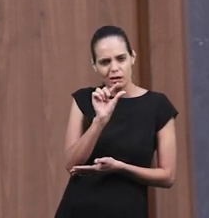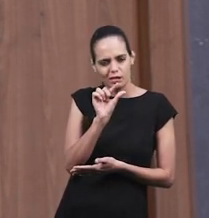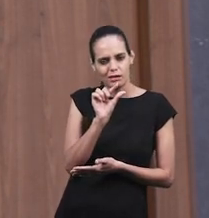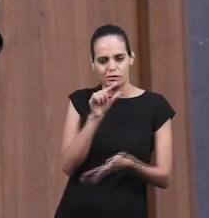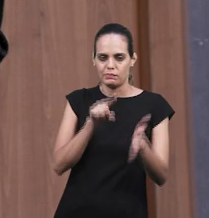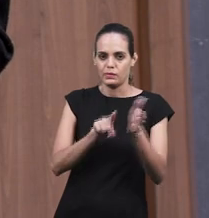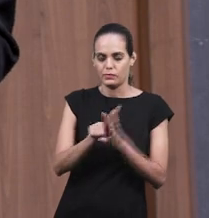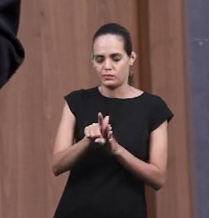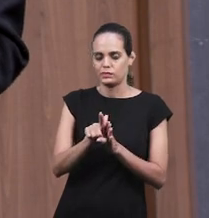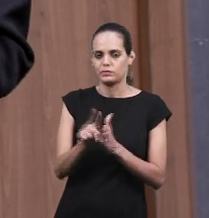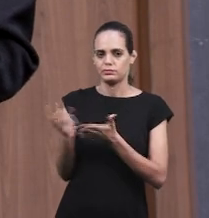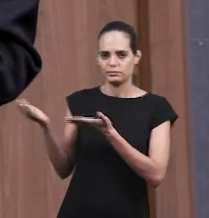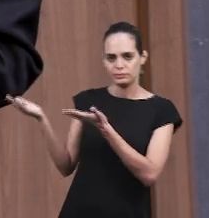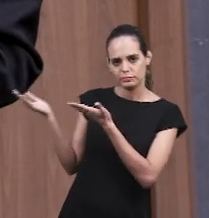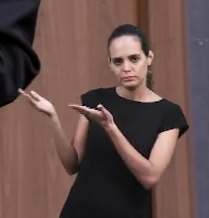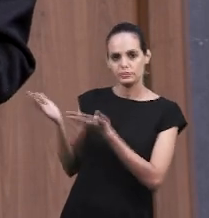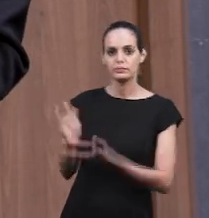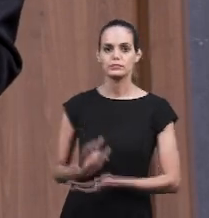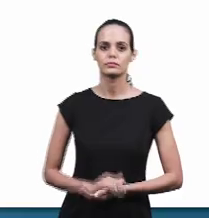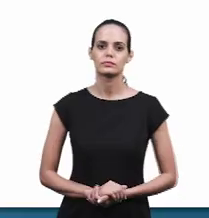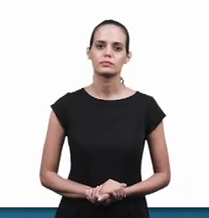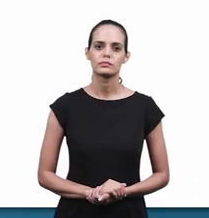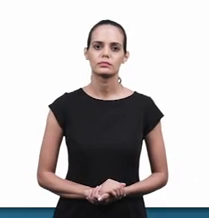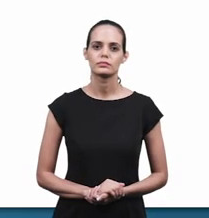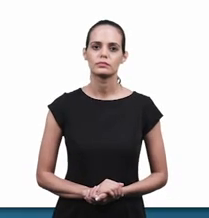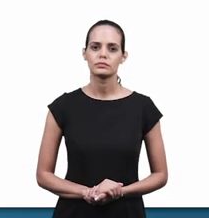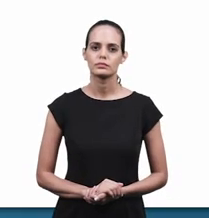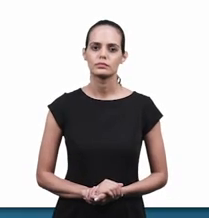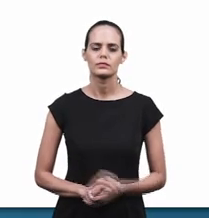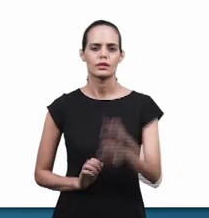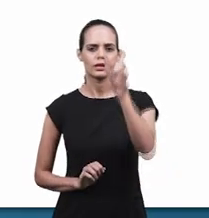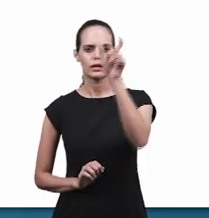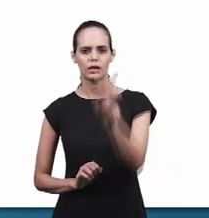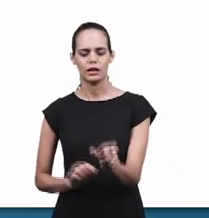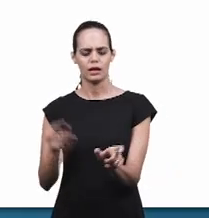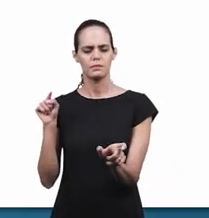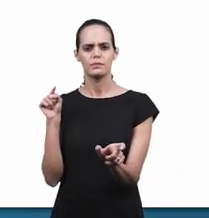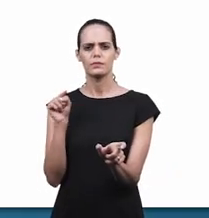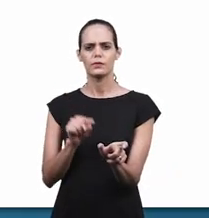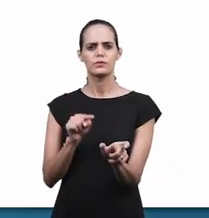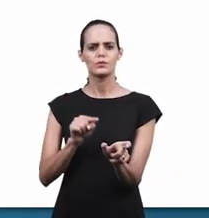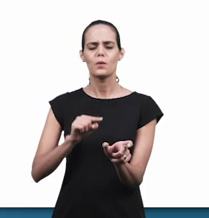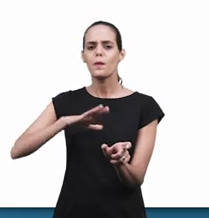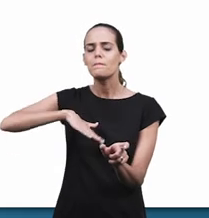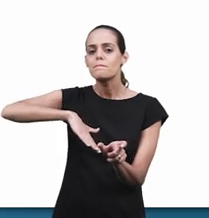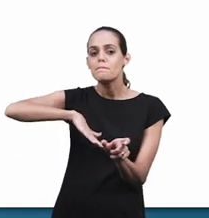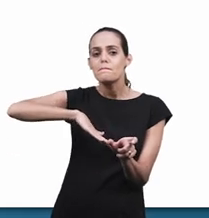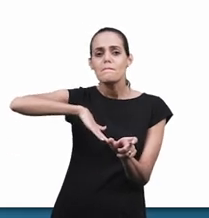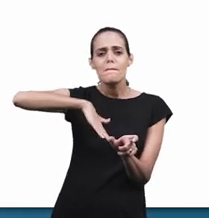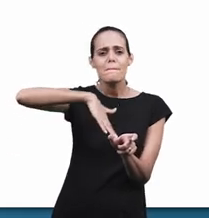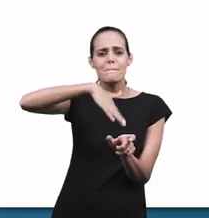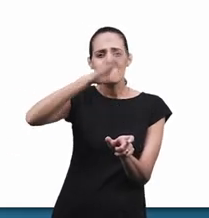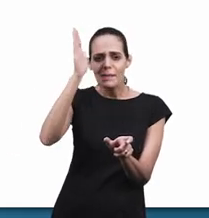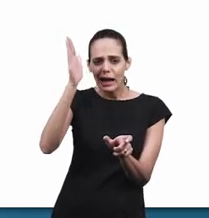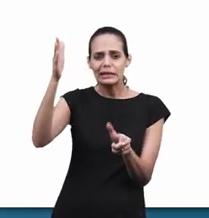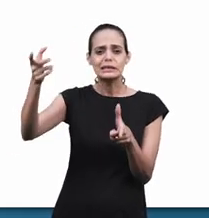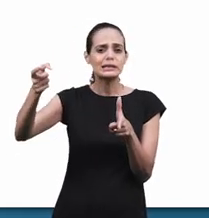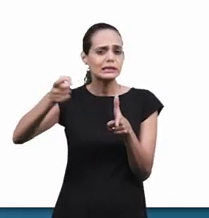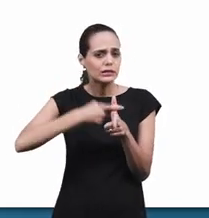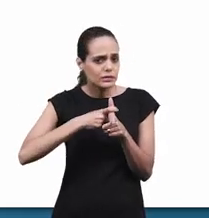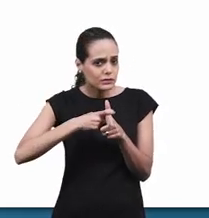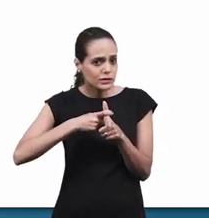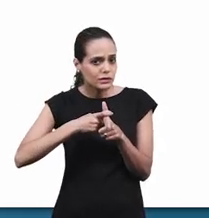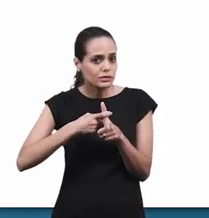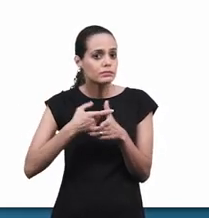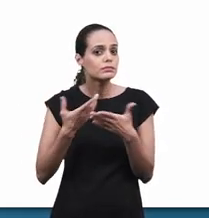pequena a pergunta. Ela diz assim: quem foi, no caso, o maior devedor? Nós temos outras